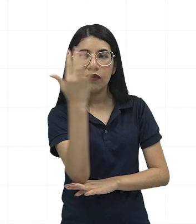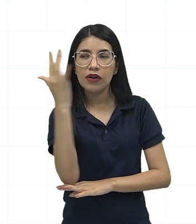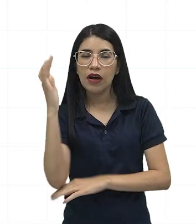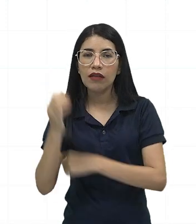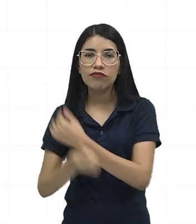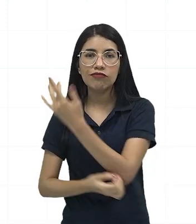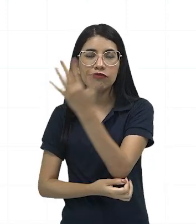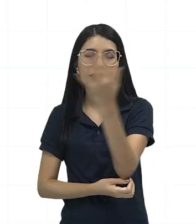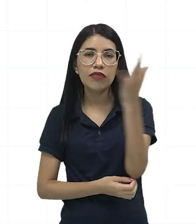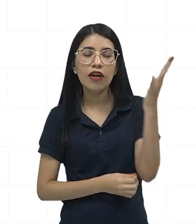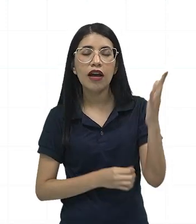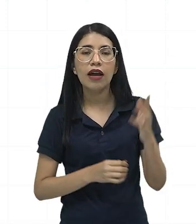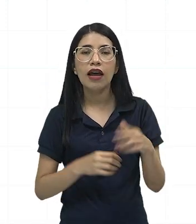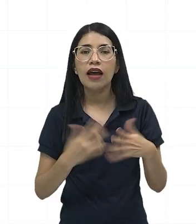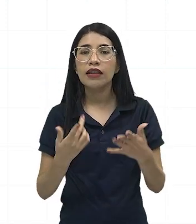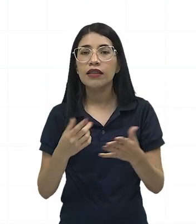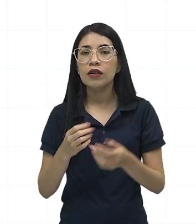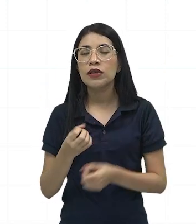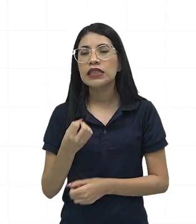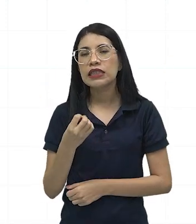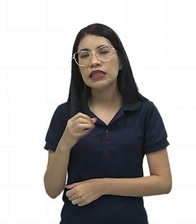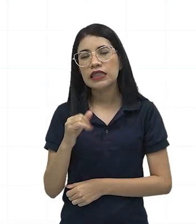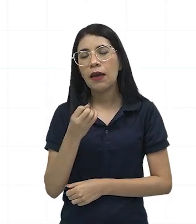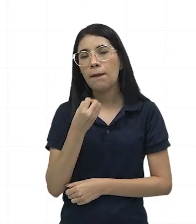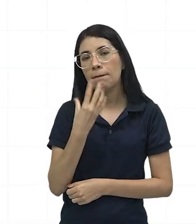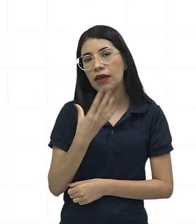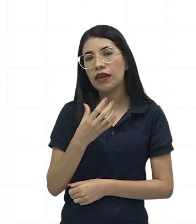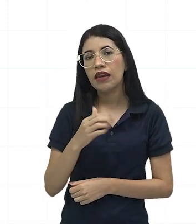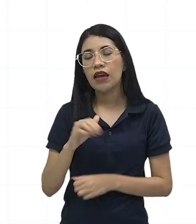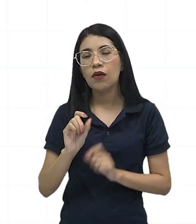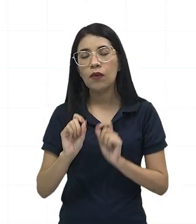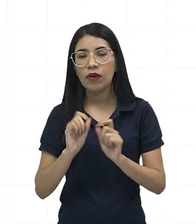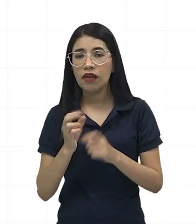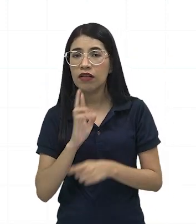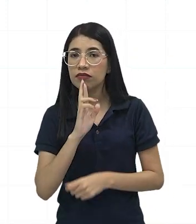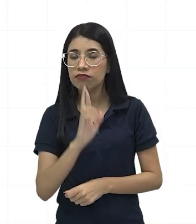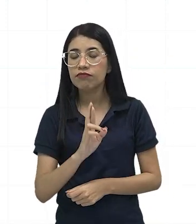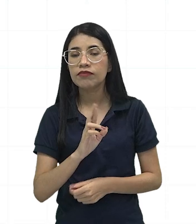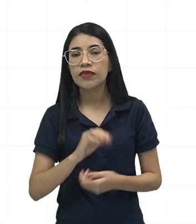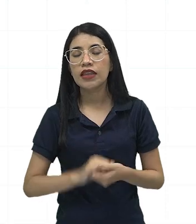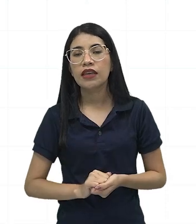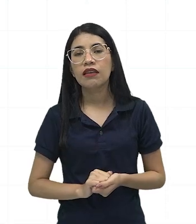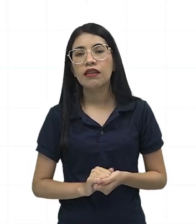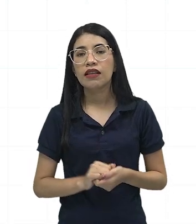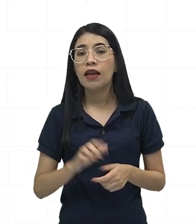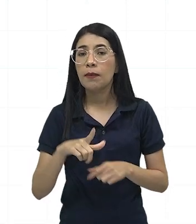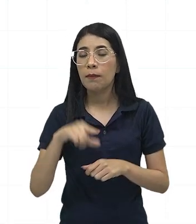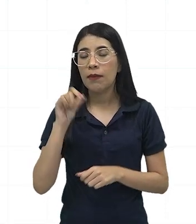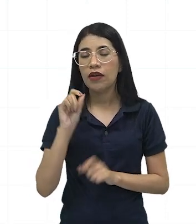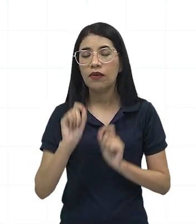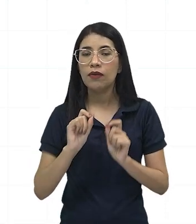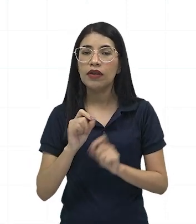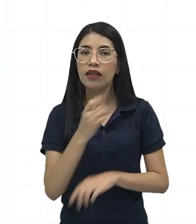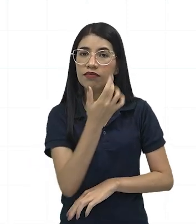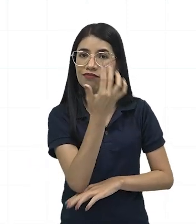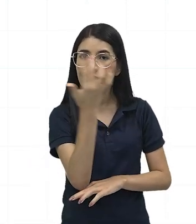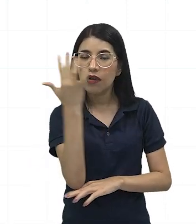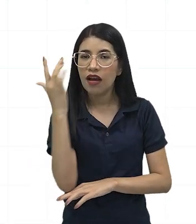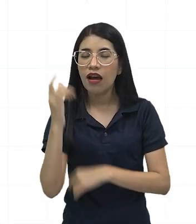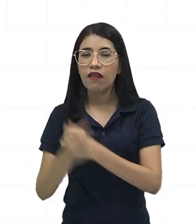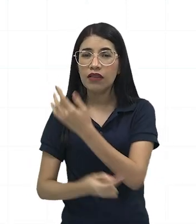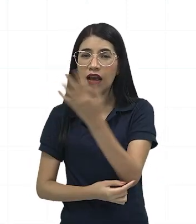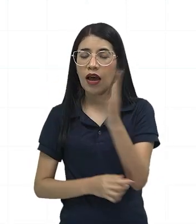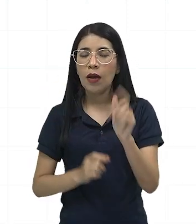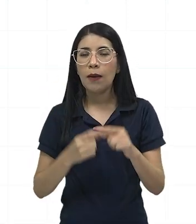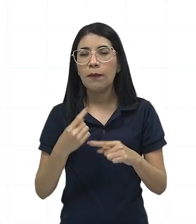toda arborizada, para o seu bem-estar, ela com certeza vai responder que ela quer andar onde tem árvores, justamente para